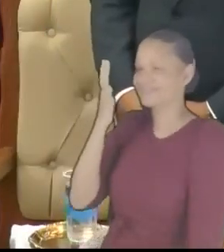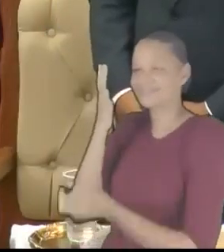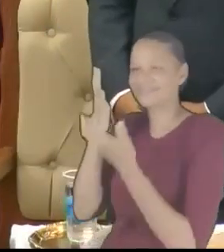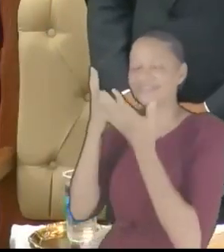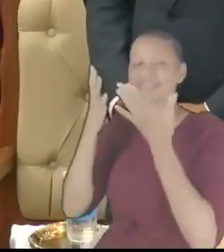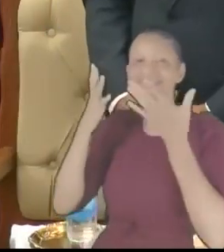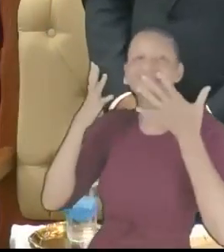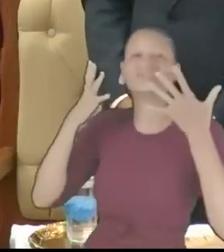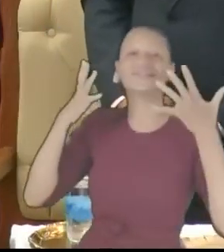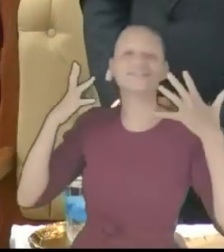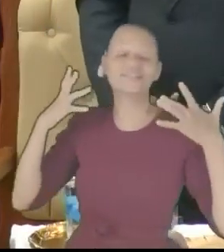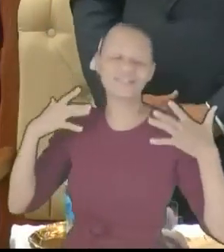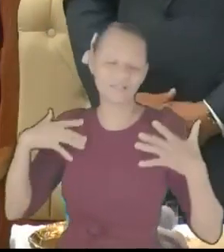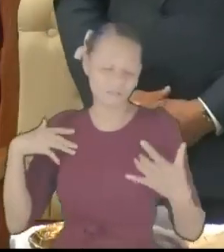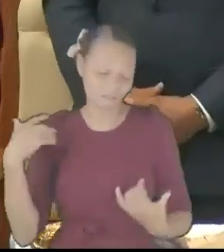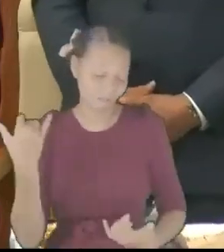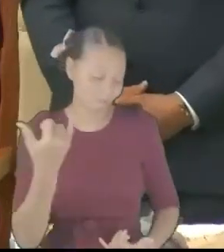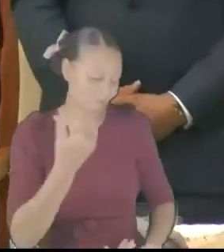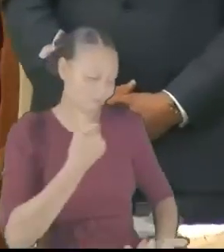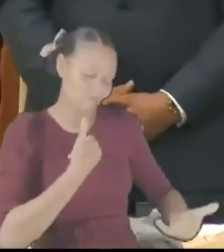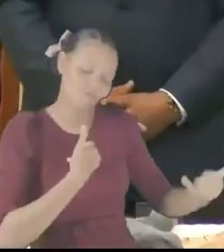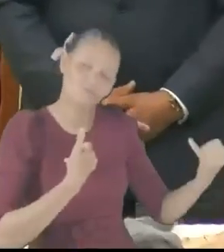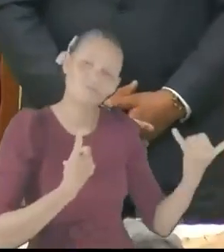Eu ouvia falar, cante, igreja.